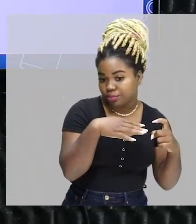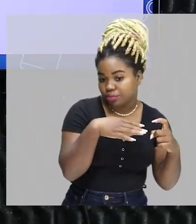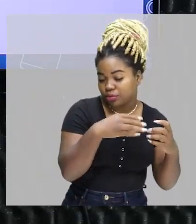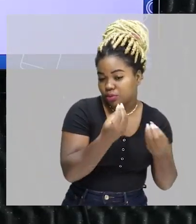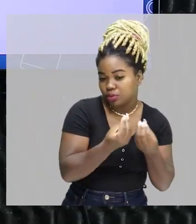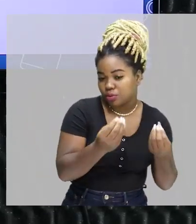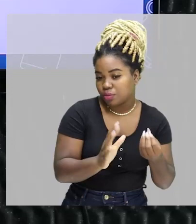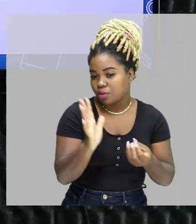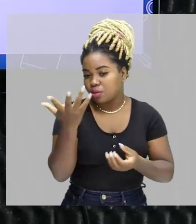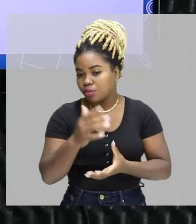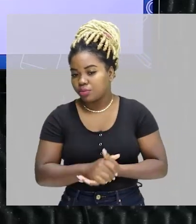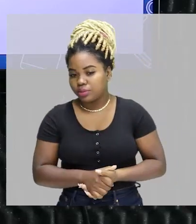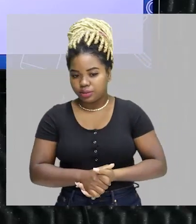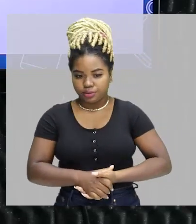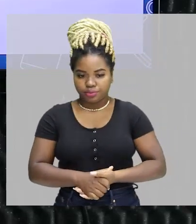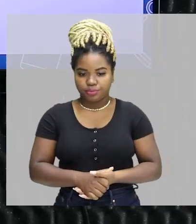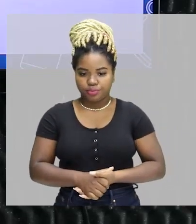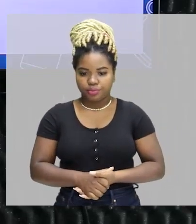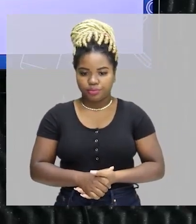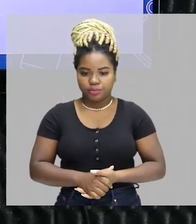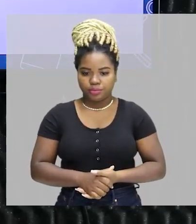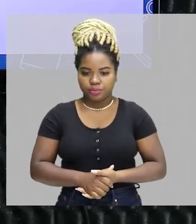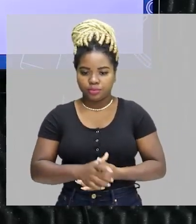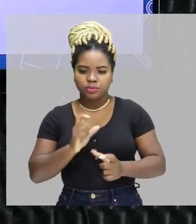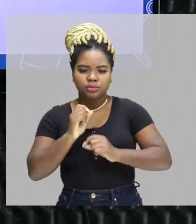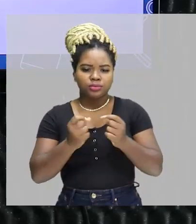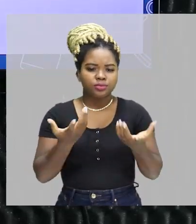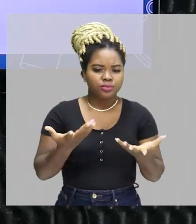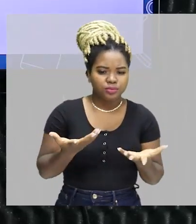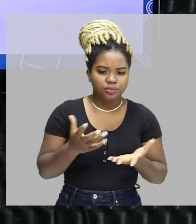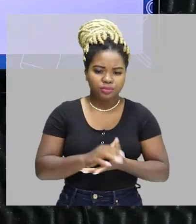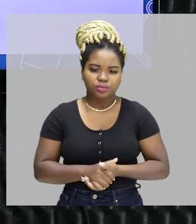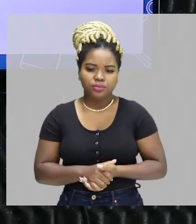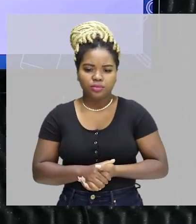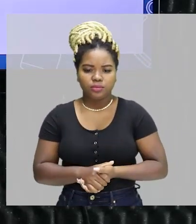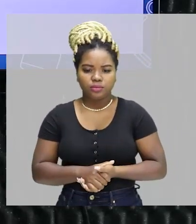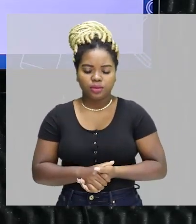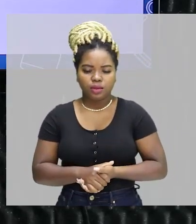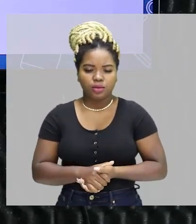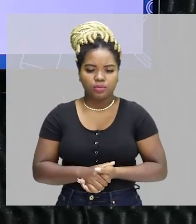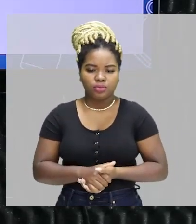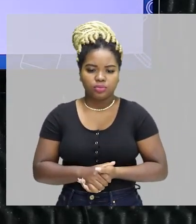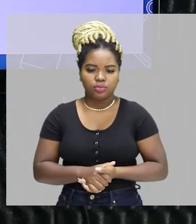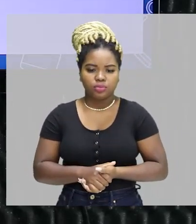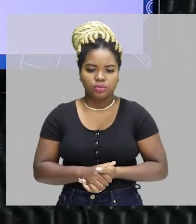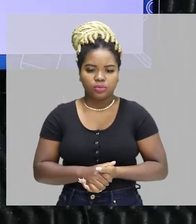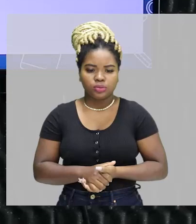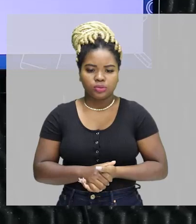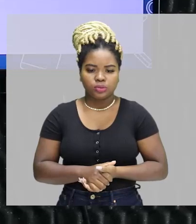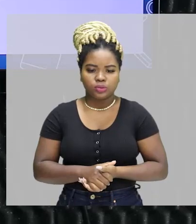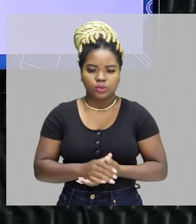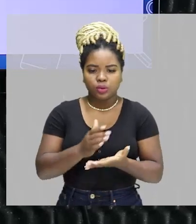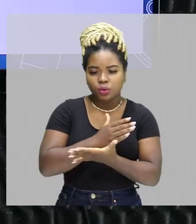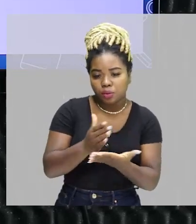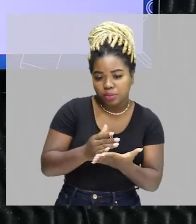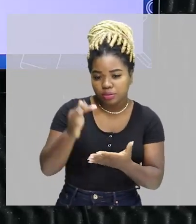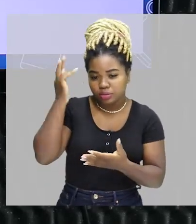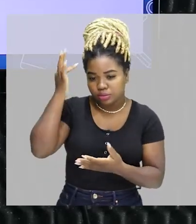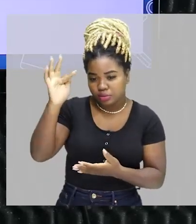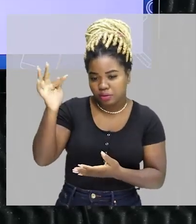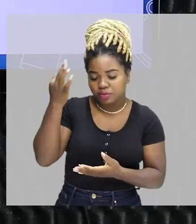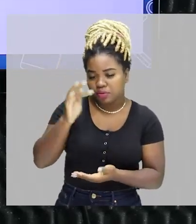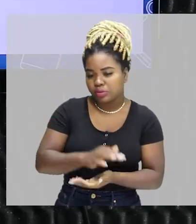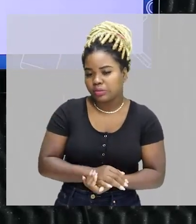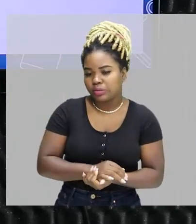vamos pegar a matiz, a cor, a nuance da filosofia que está justamente indo após o